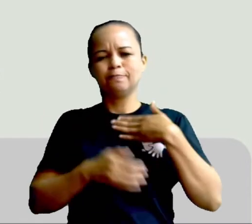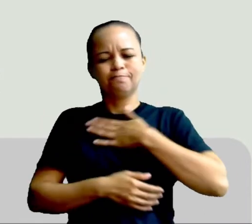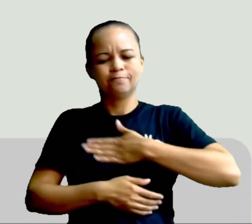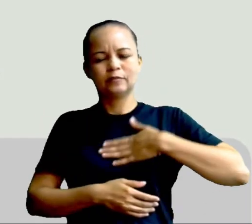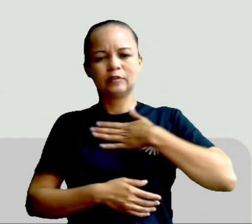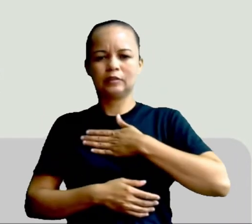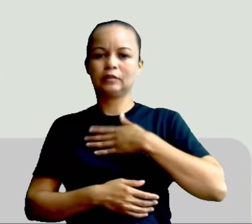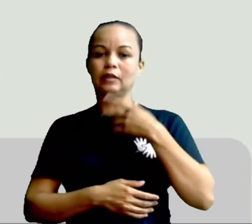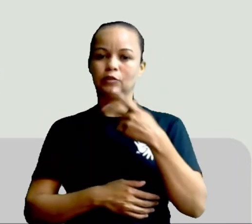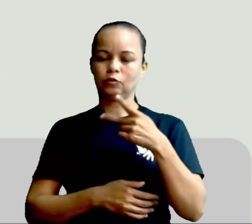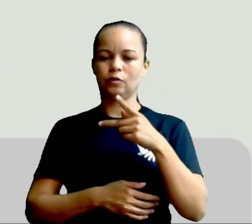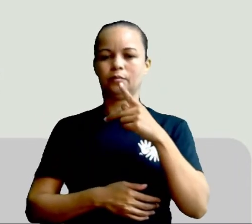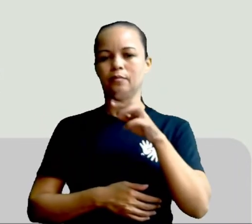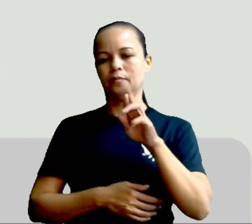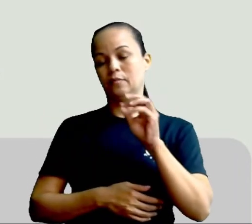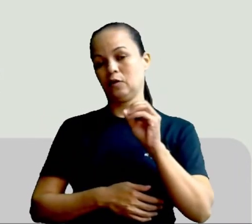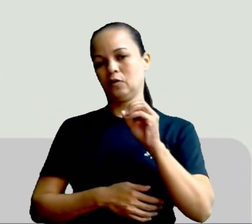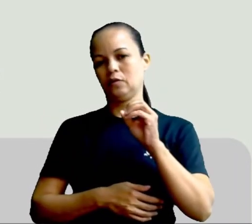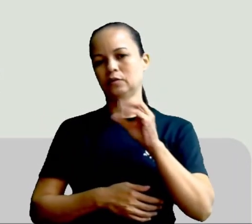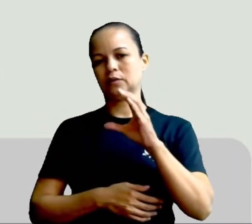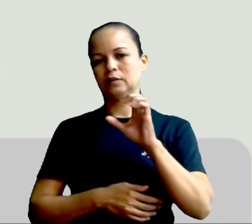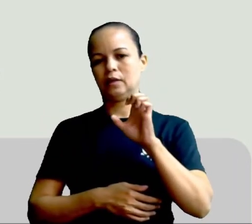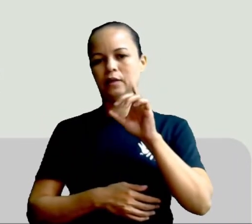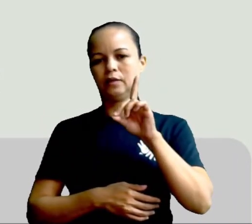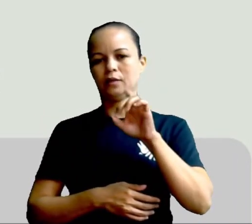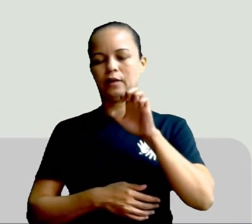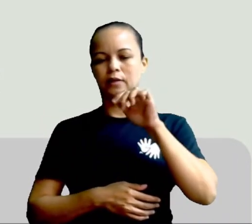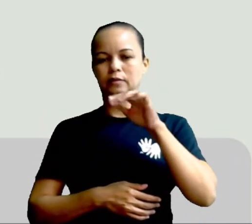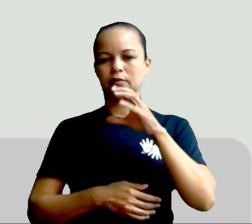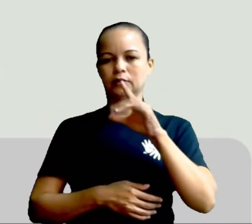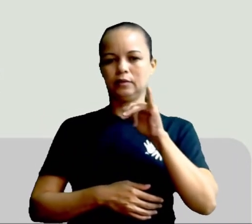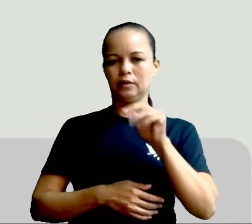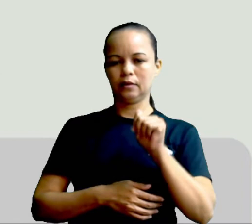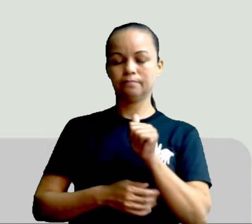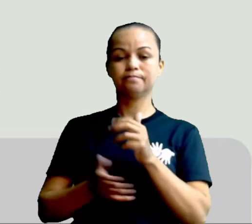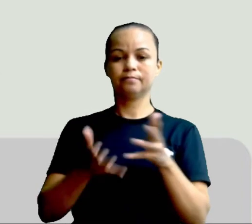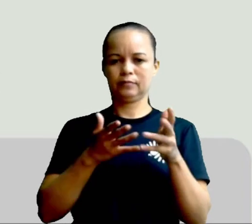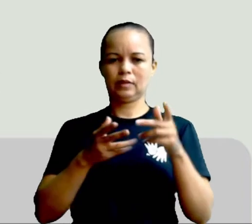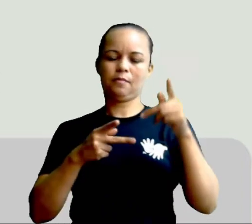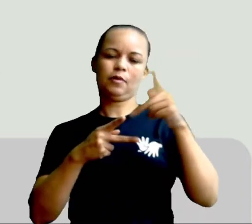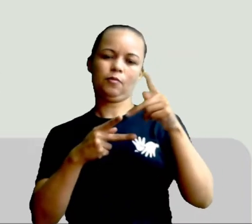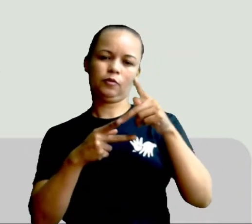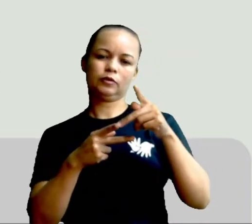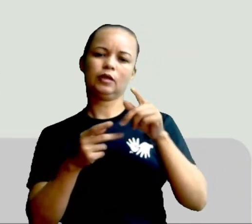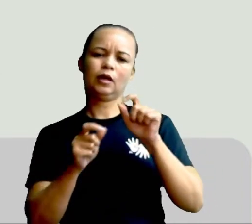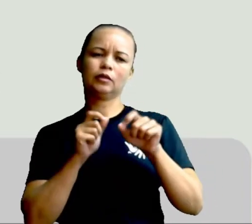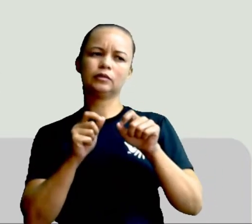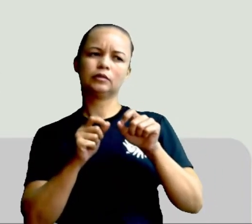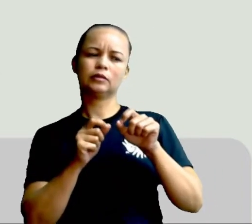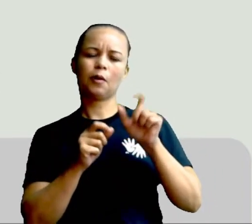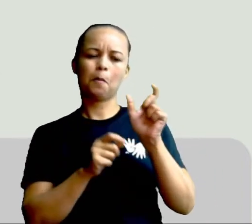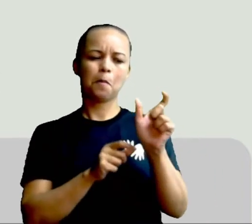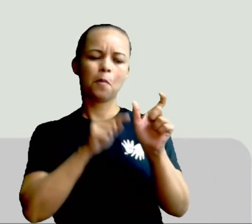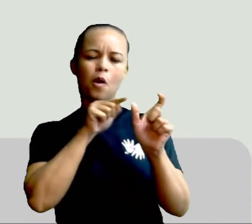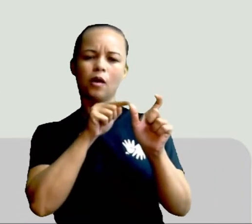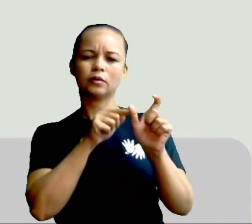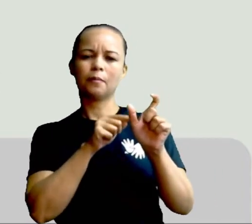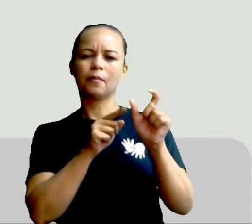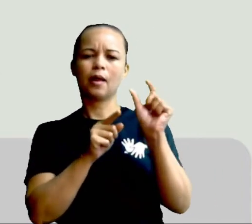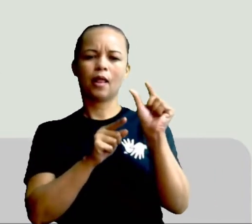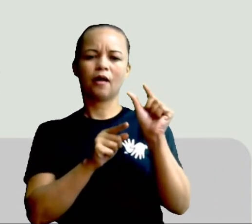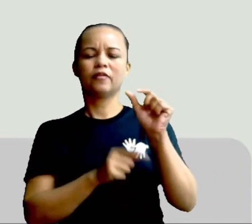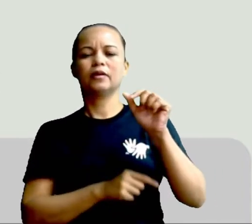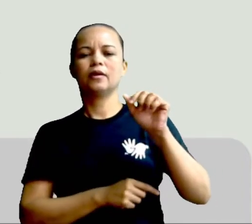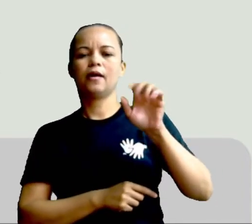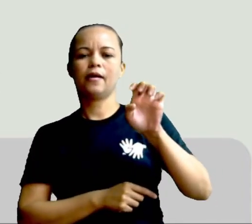a respeito da sua procedência. Então, essa primeira preposição marcada, que é a palavrinha em,